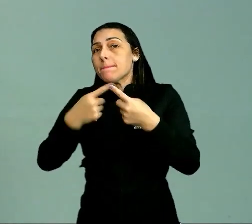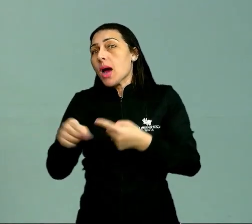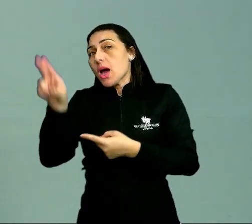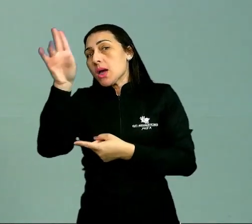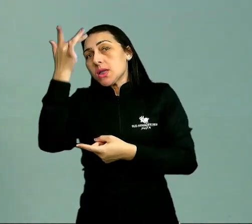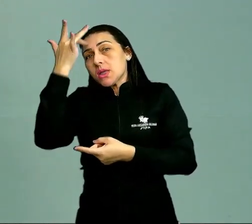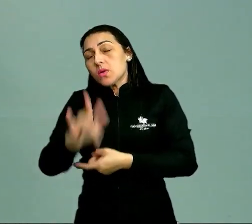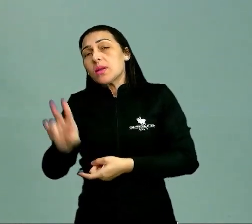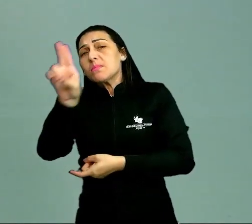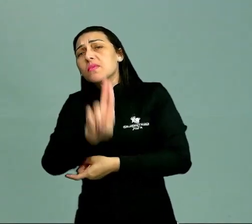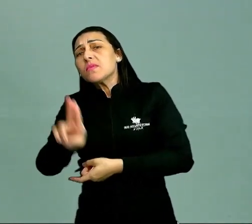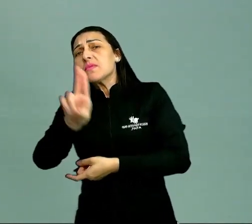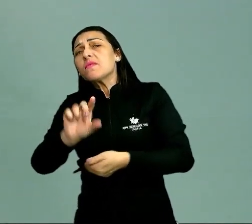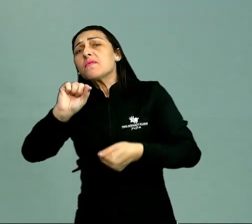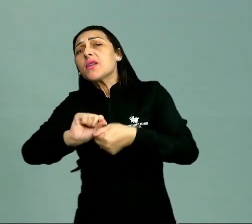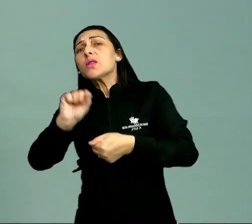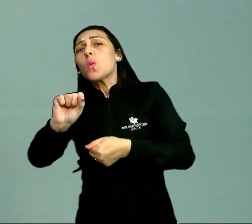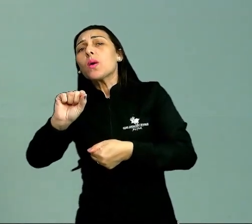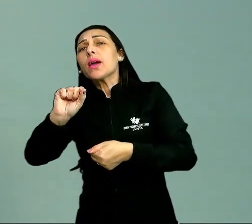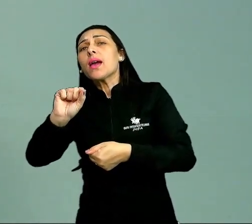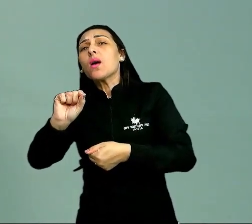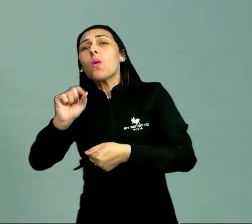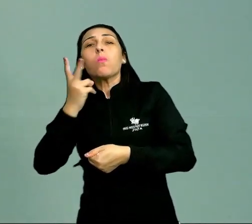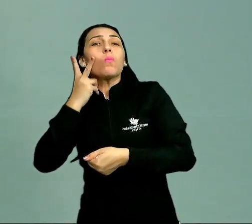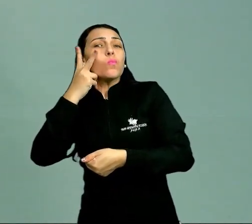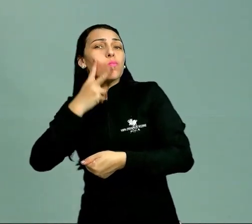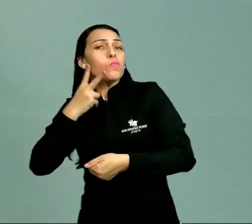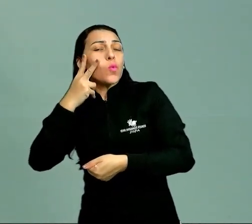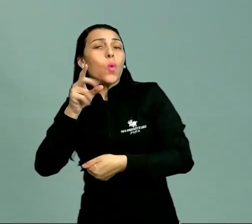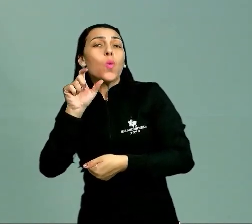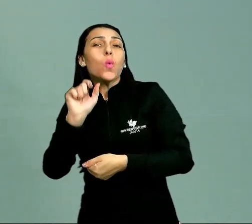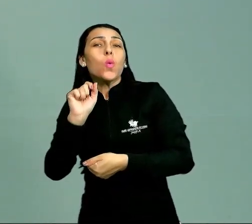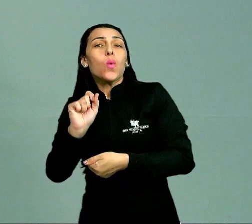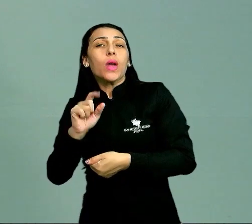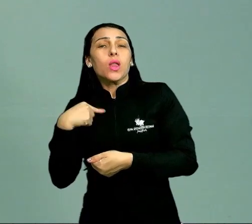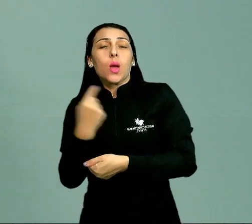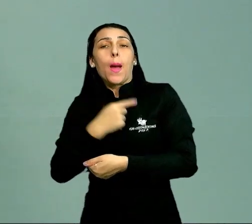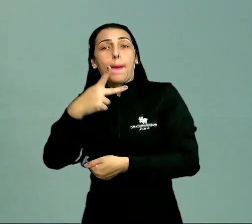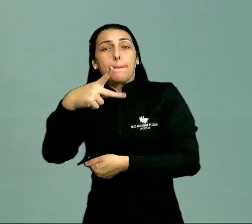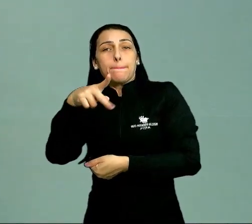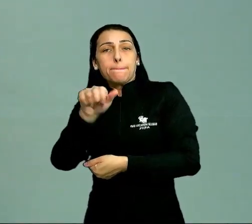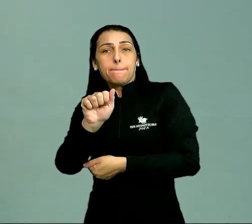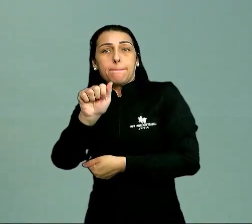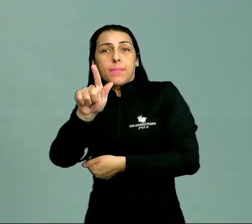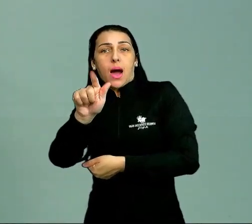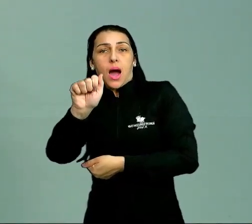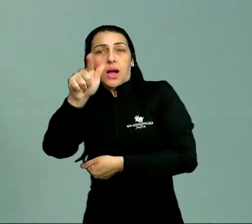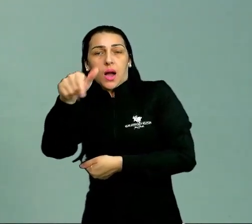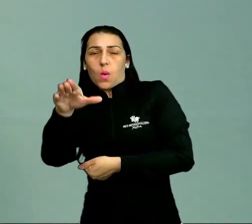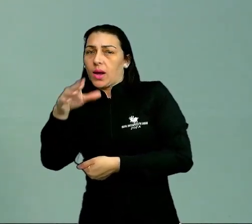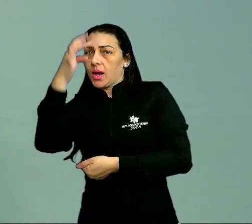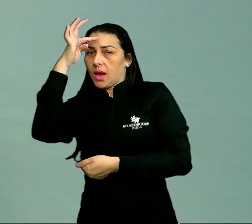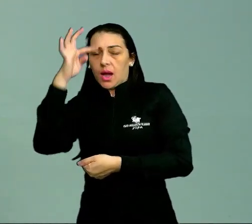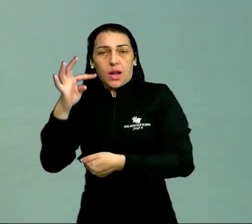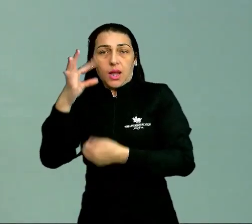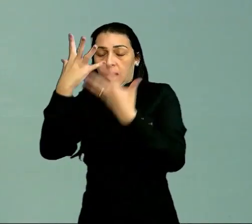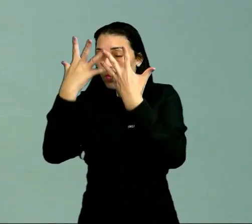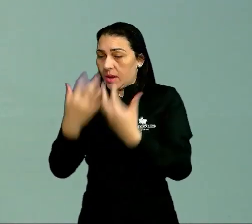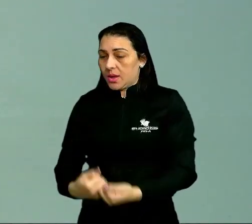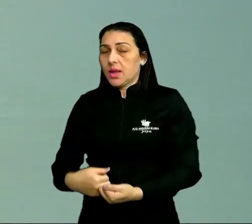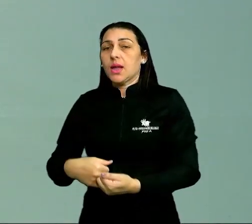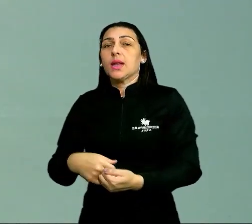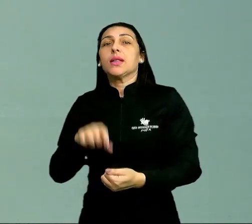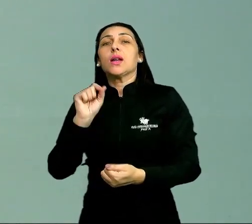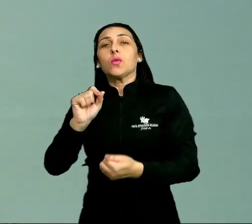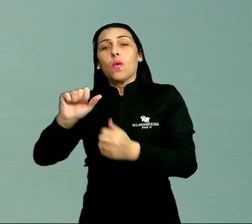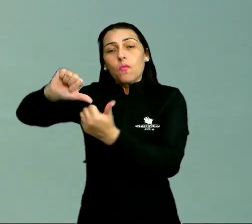que nós no cristianismo chamamos de pagão? É aquele que não segue a religião cristã, aquele que não